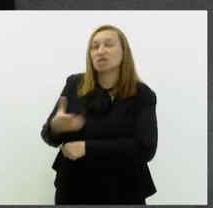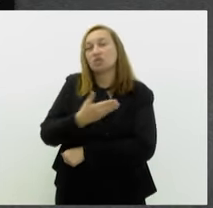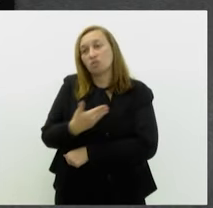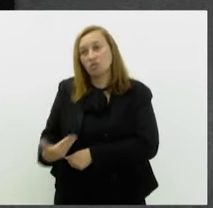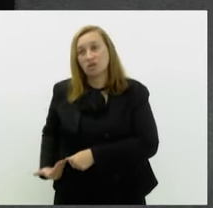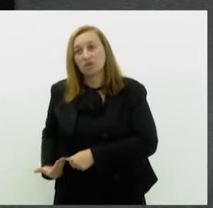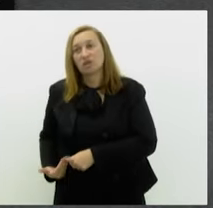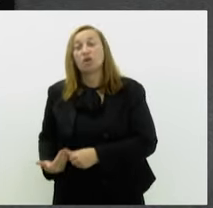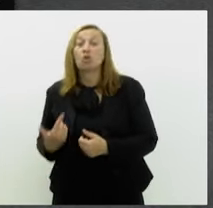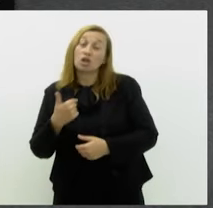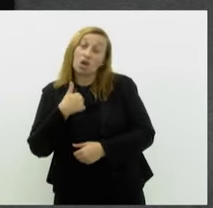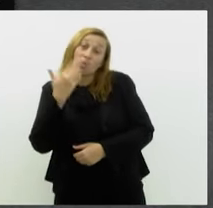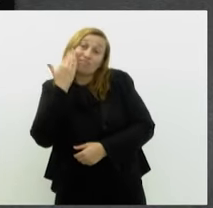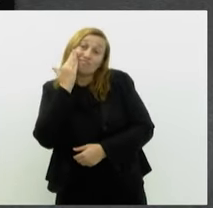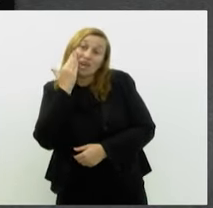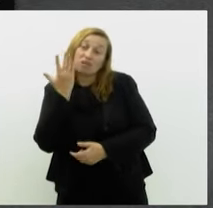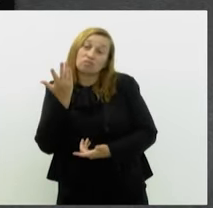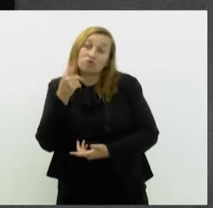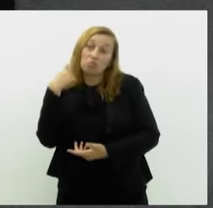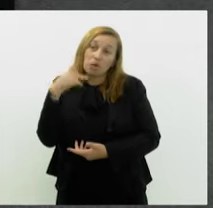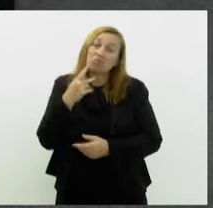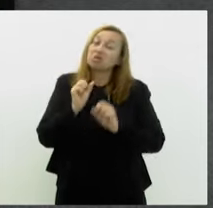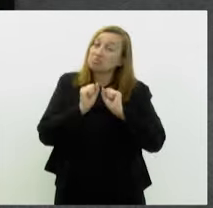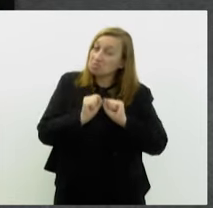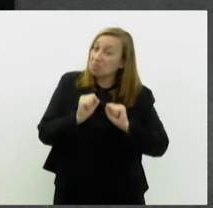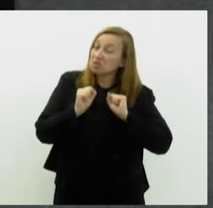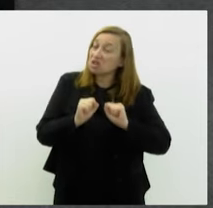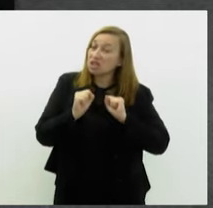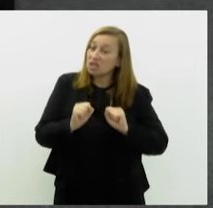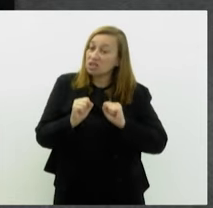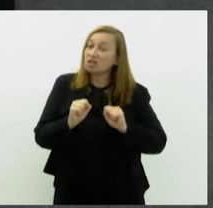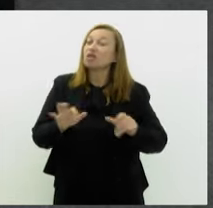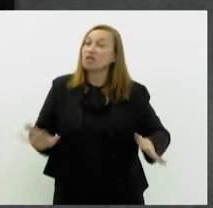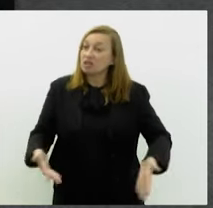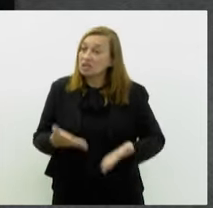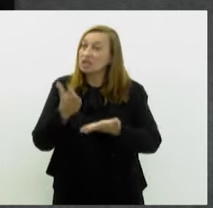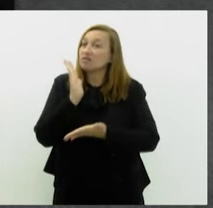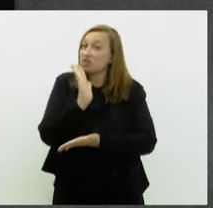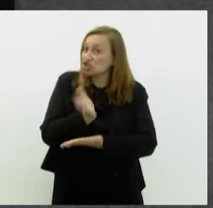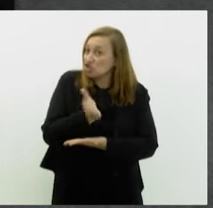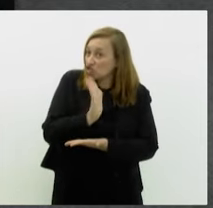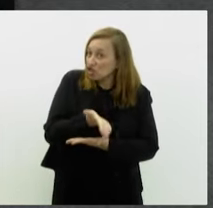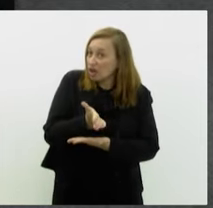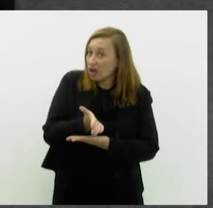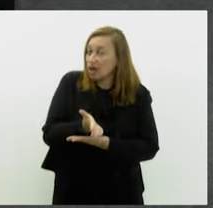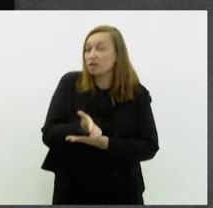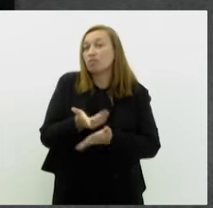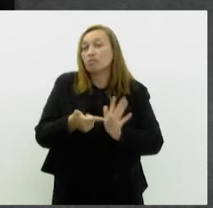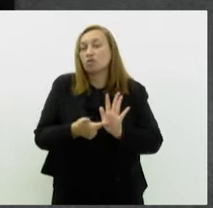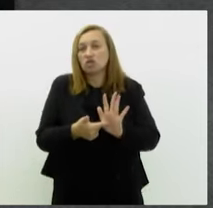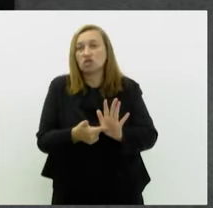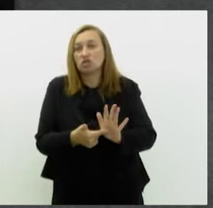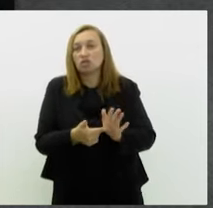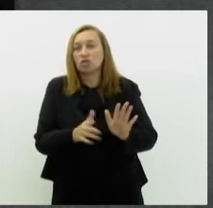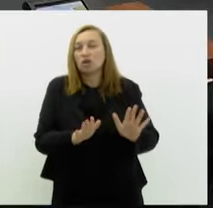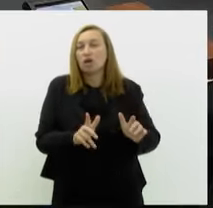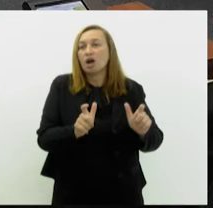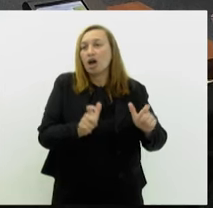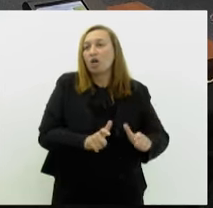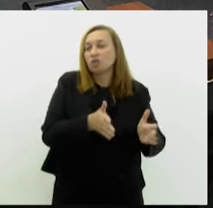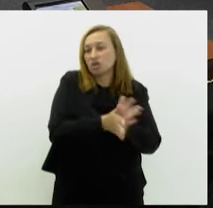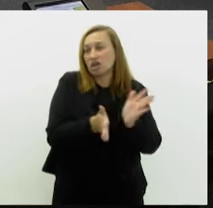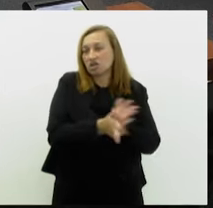governador, quando entendo eu que o parlamento poderia ter essa iniciativa determinando as fontes de custeio.